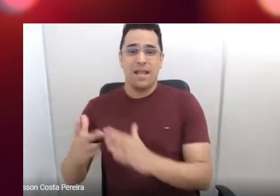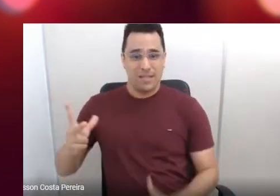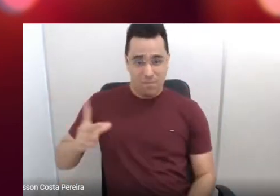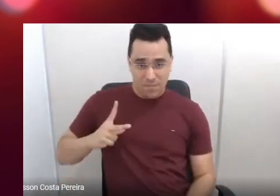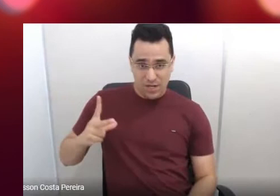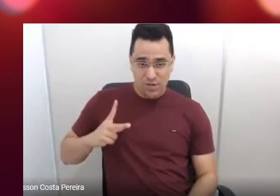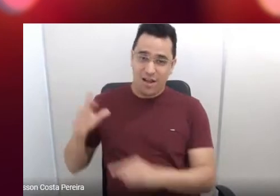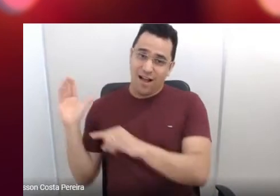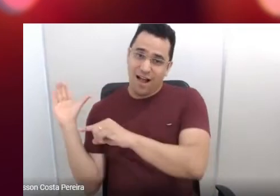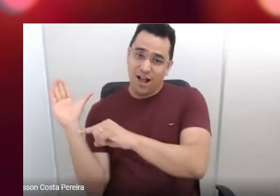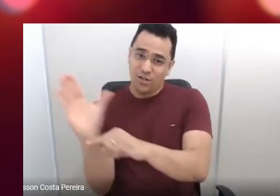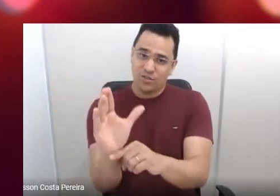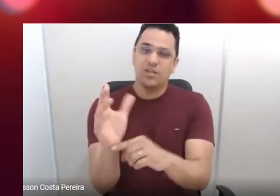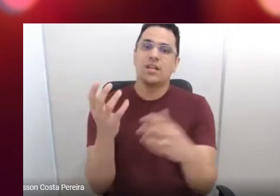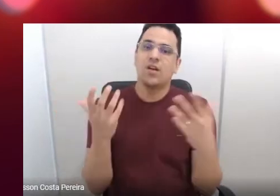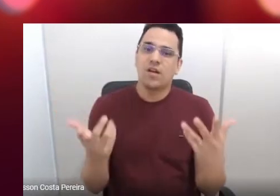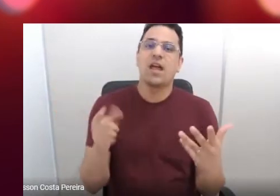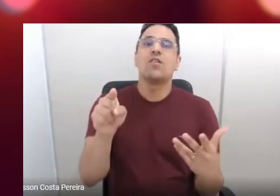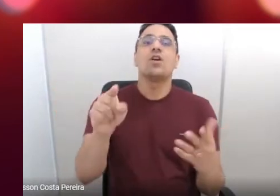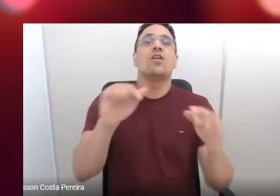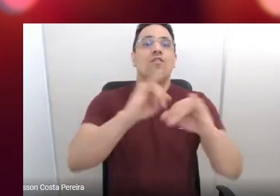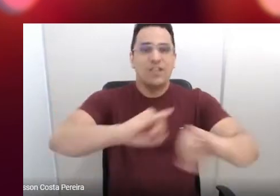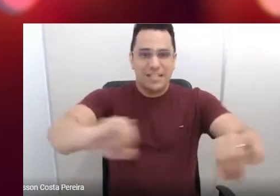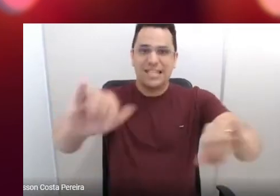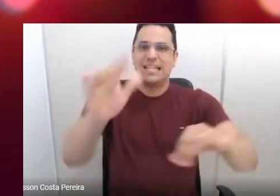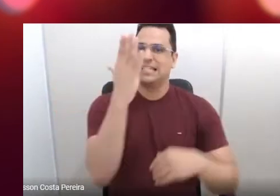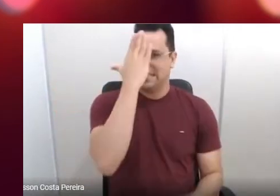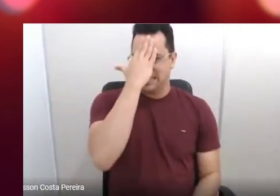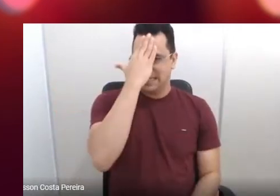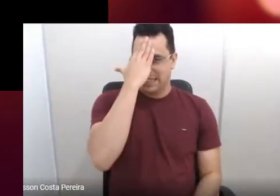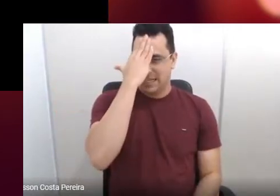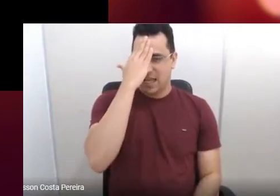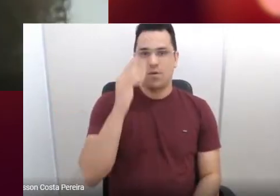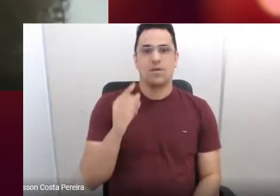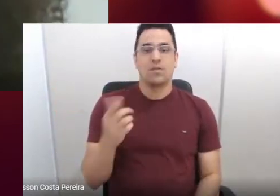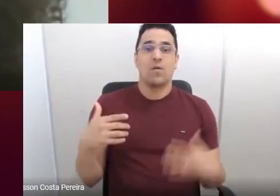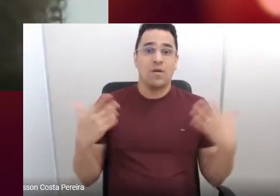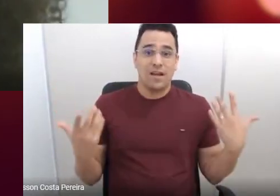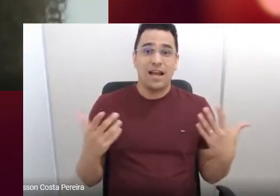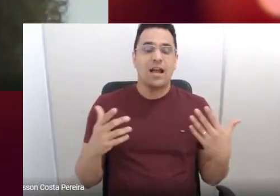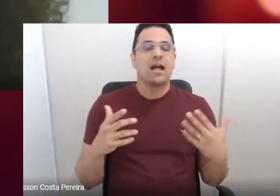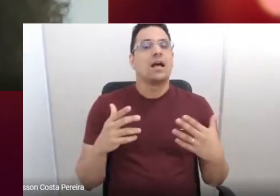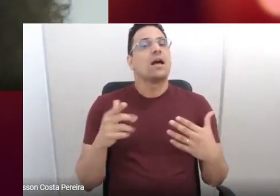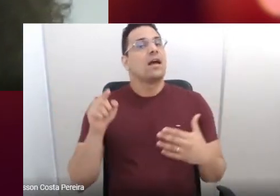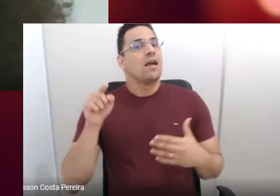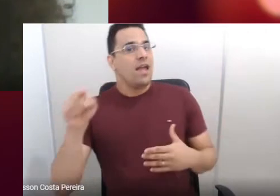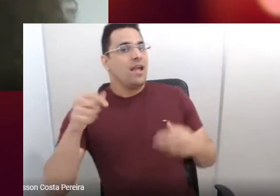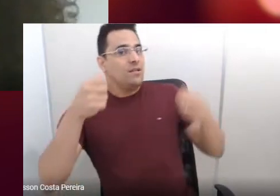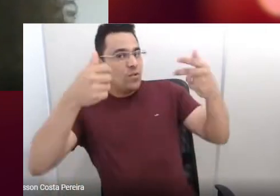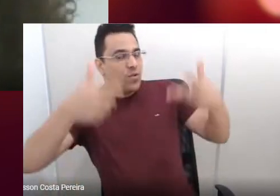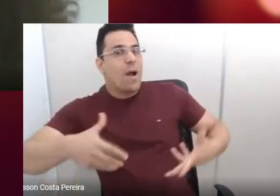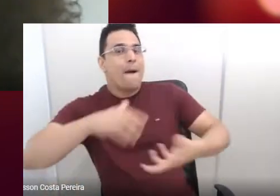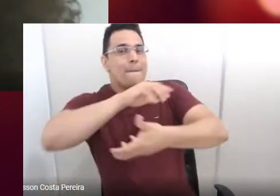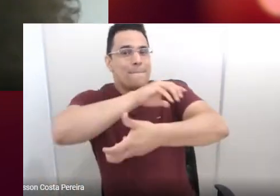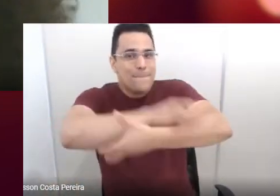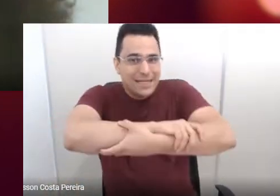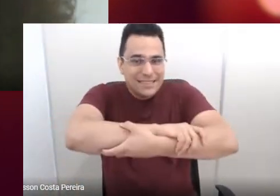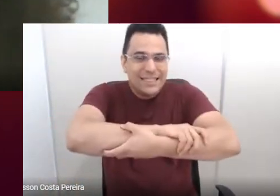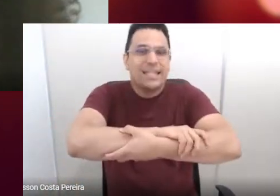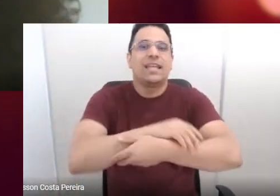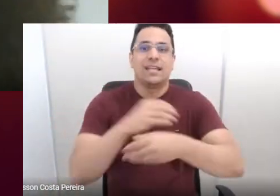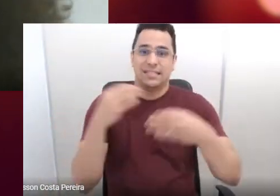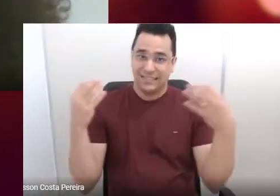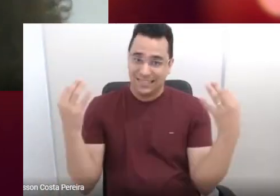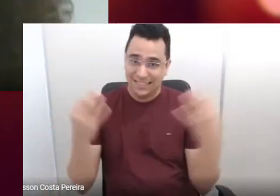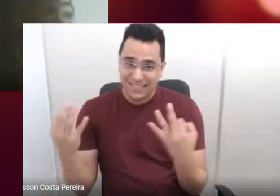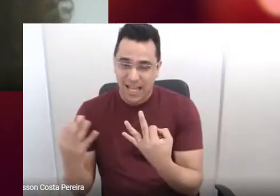que doaram. Queria deixar isso registrado. Ótimo. Então, foi através dessas parcerias, né, que o Sim, trabalho foi